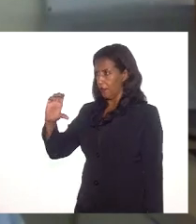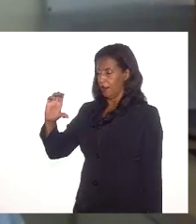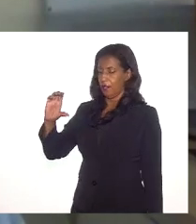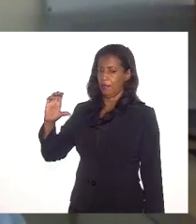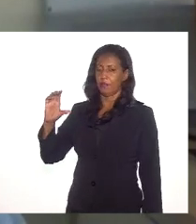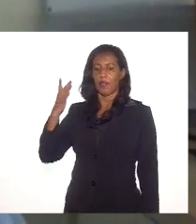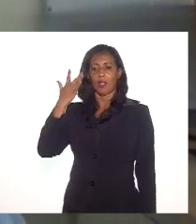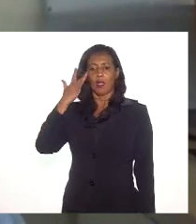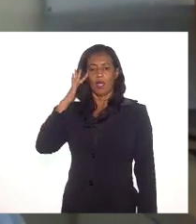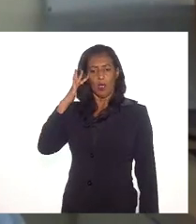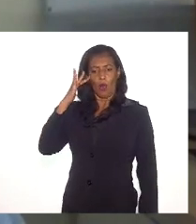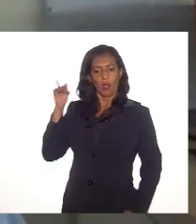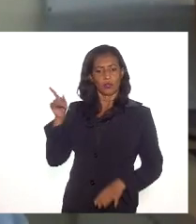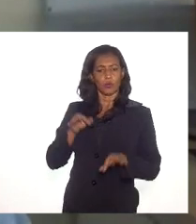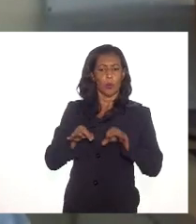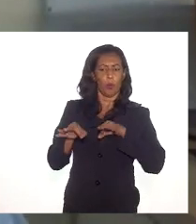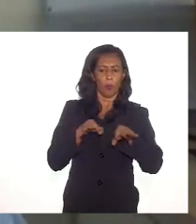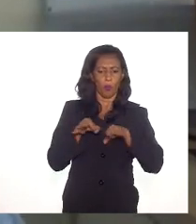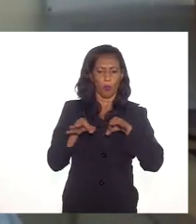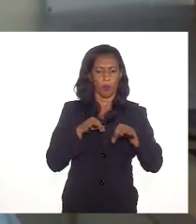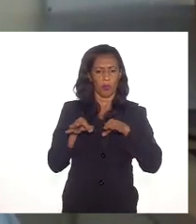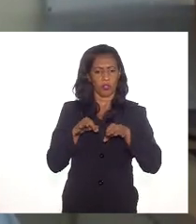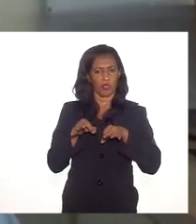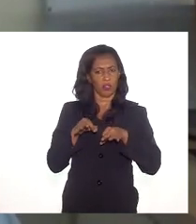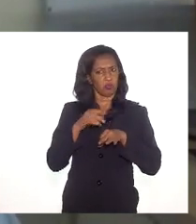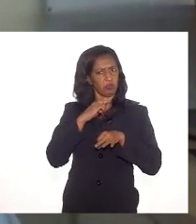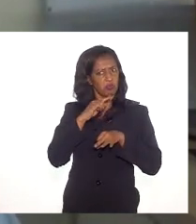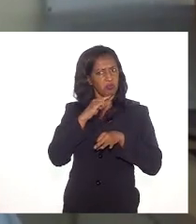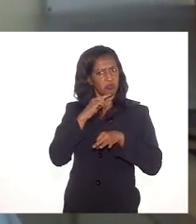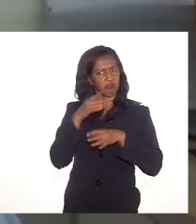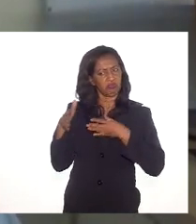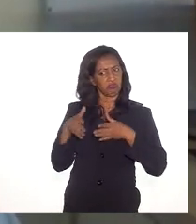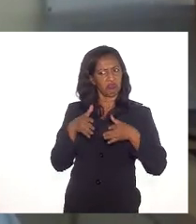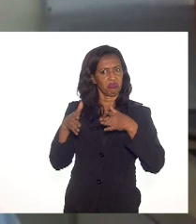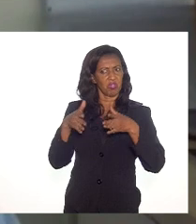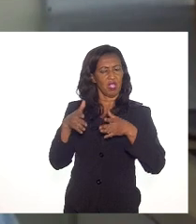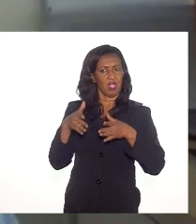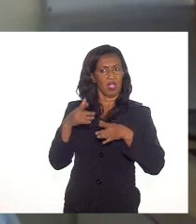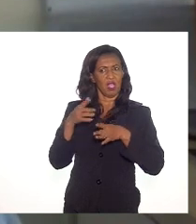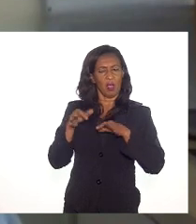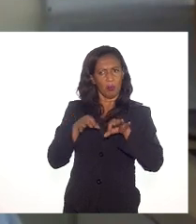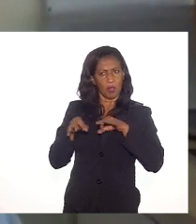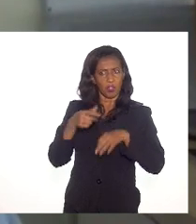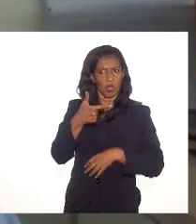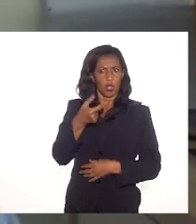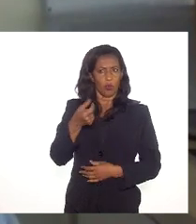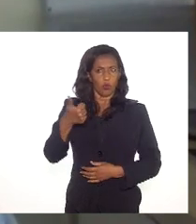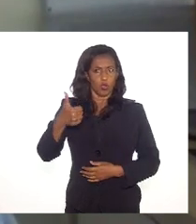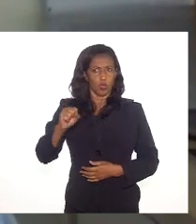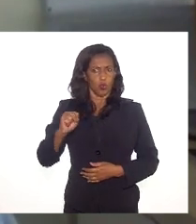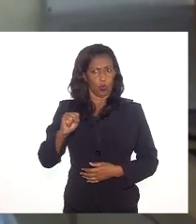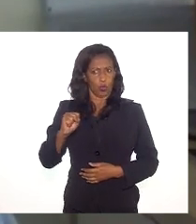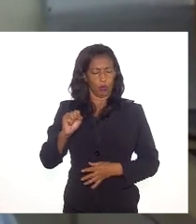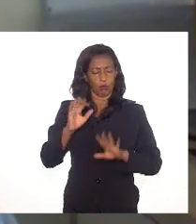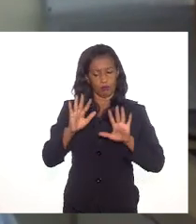Eu acho que esse projeto não vai caminhar, por exemplo, o projeto já é de 2018. Porque, olha